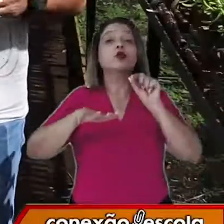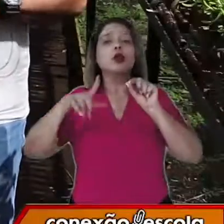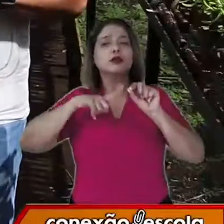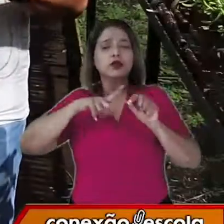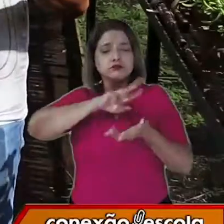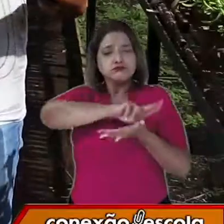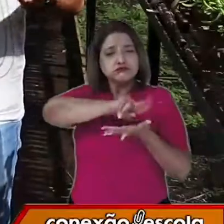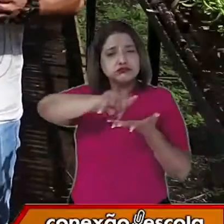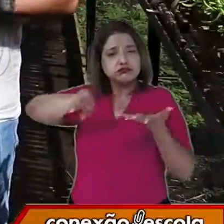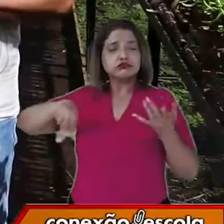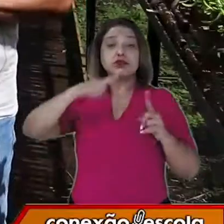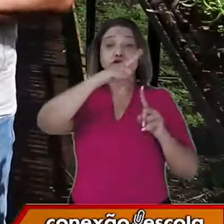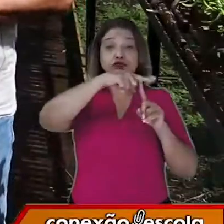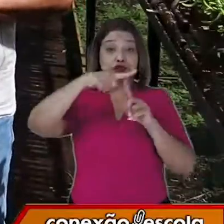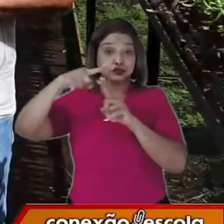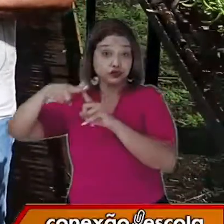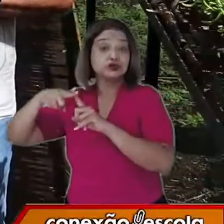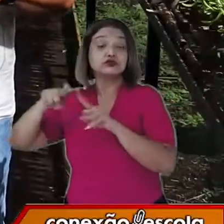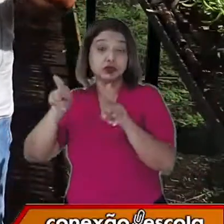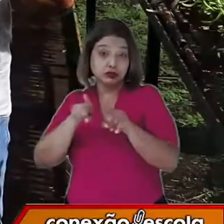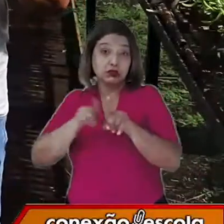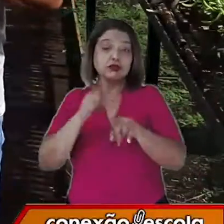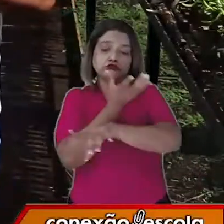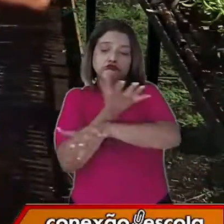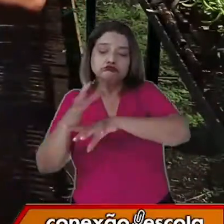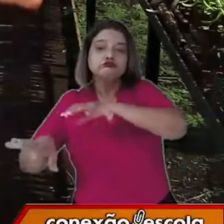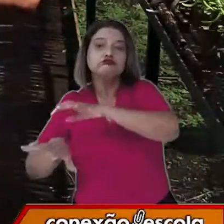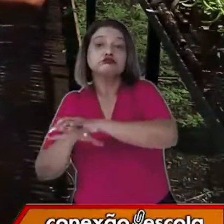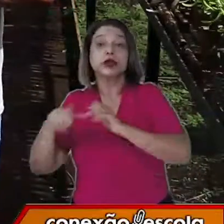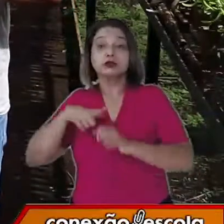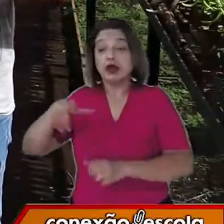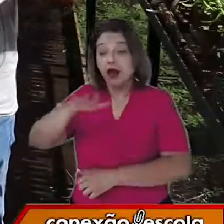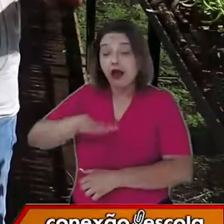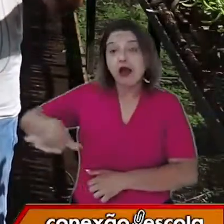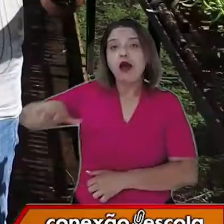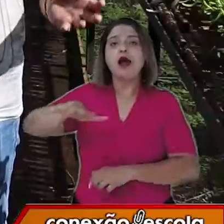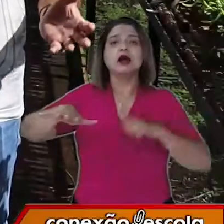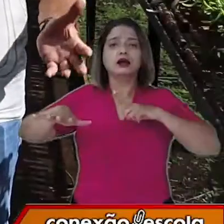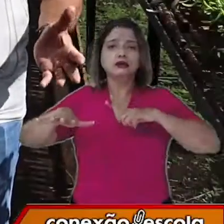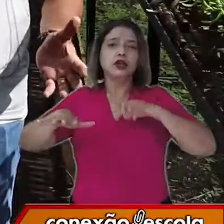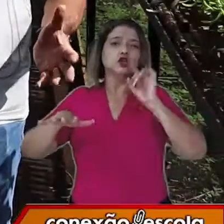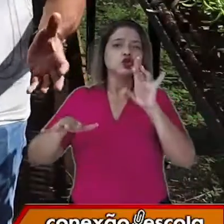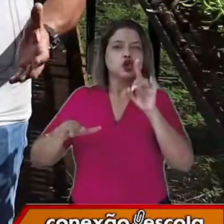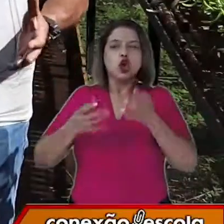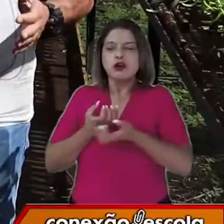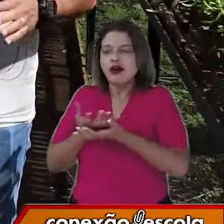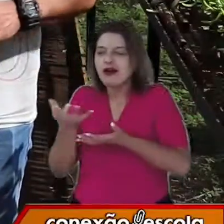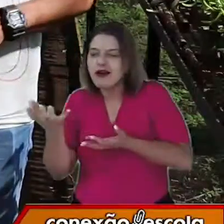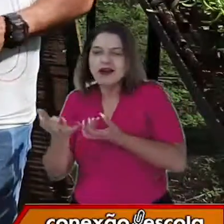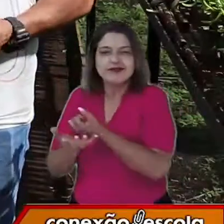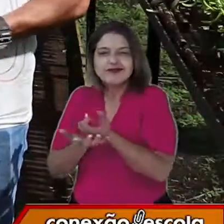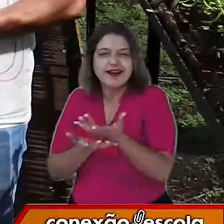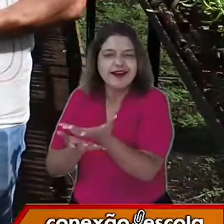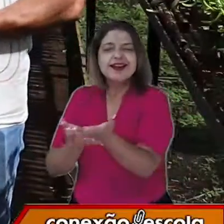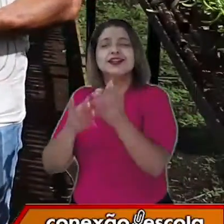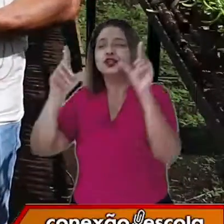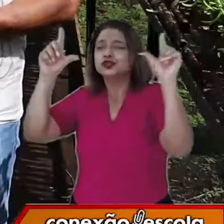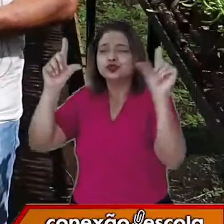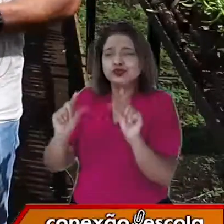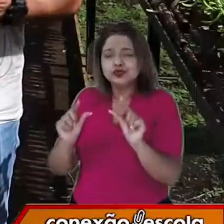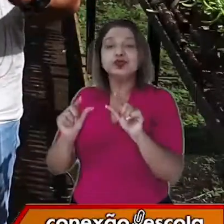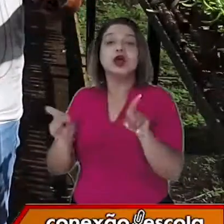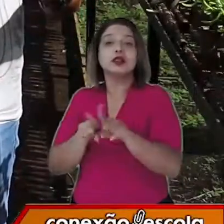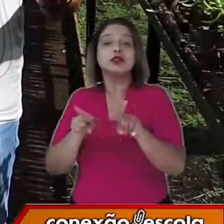vamos ter diferentes tipos de ambiente. Nós vamos ter áreas, desde áreas que têm apenas gramíneas e algumas espécies bem